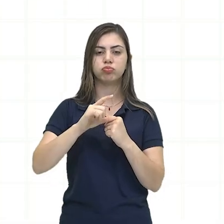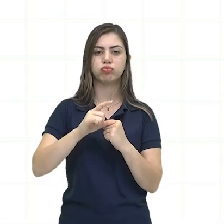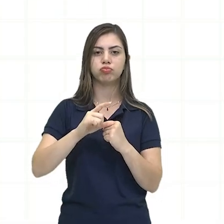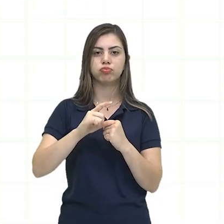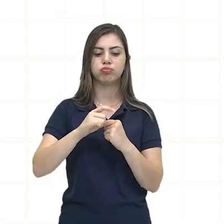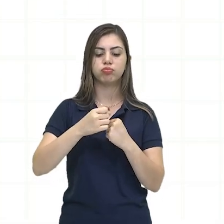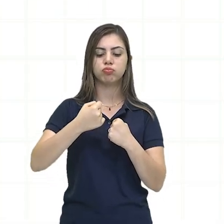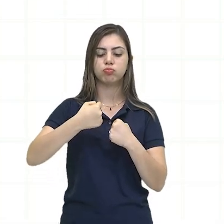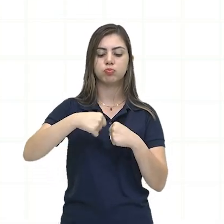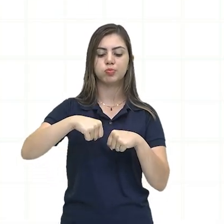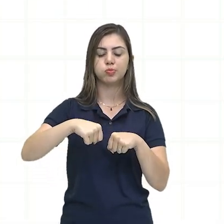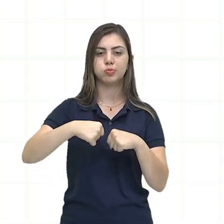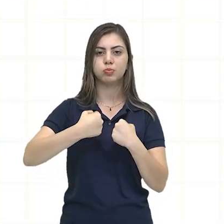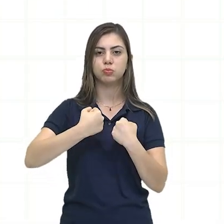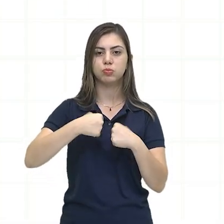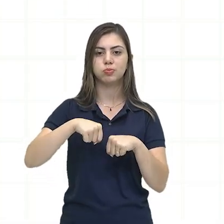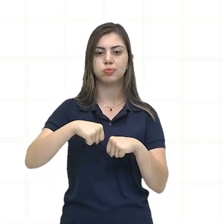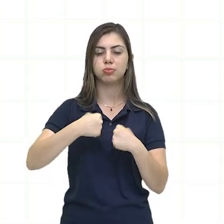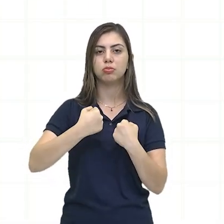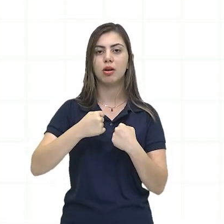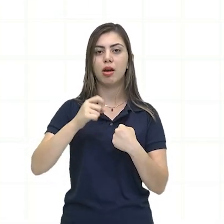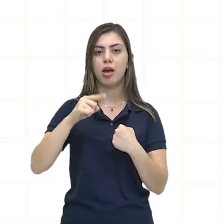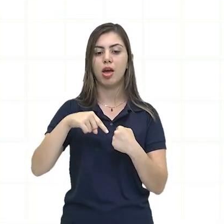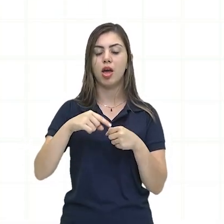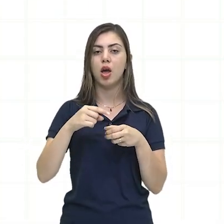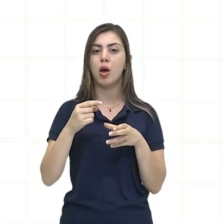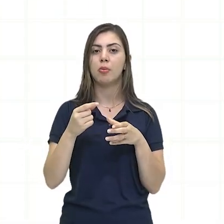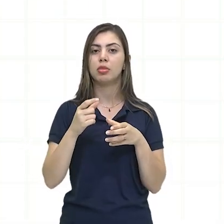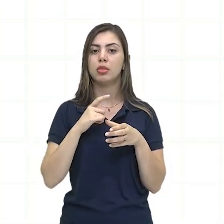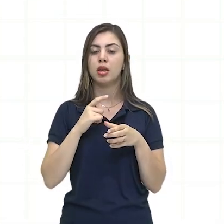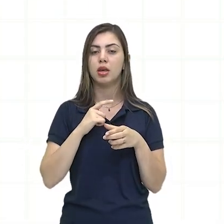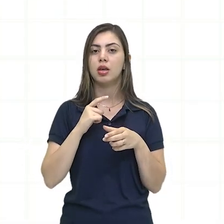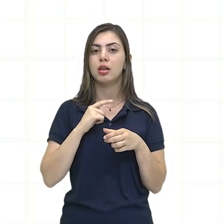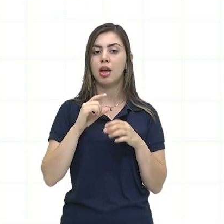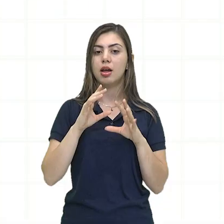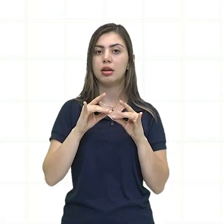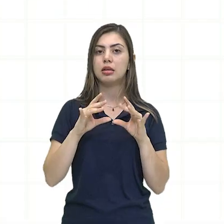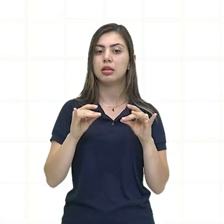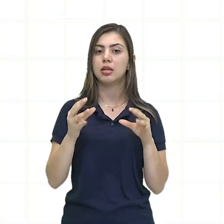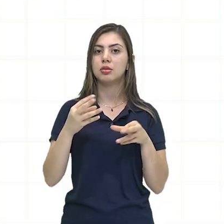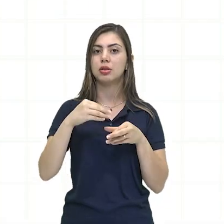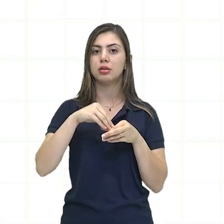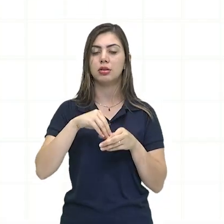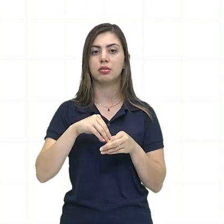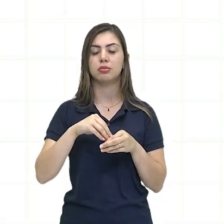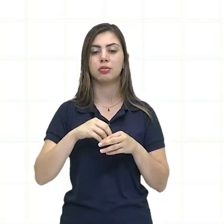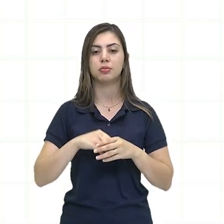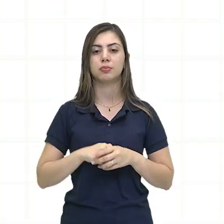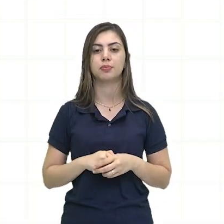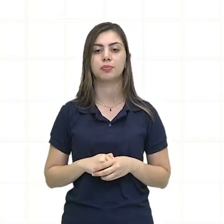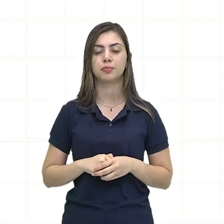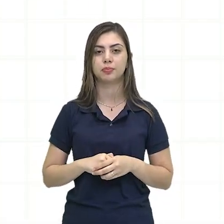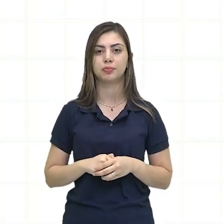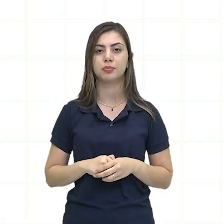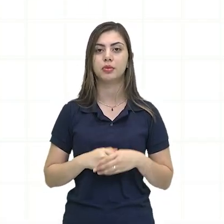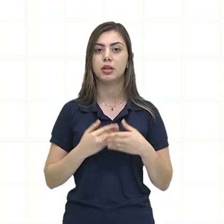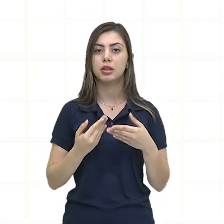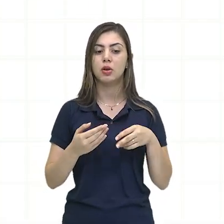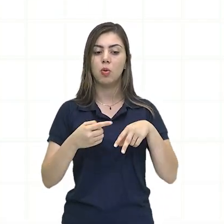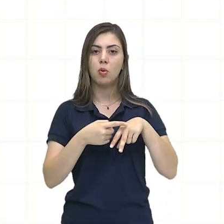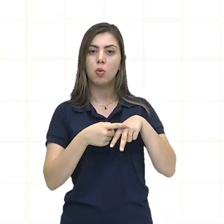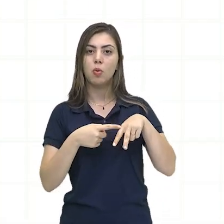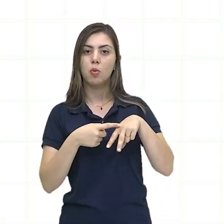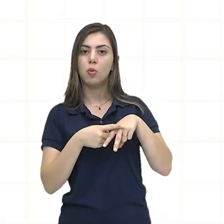É um local que vai armazenar ali o líquido sinovial. Então, no seu